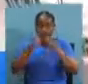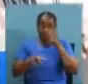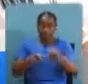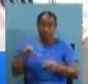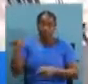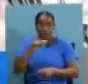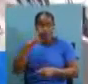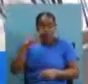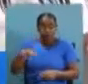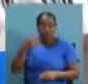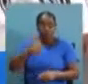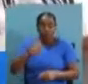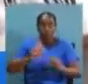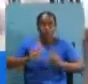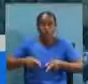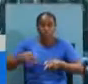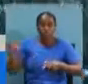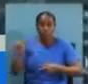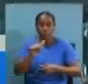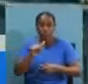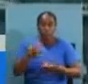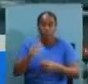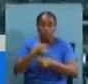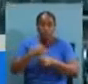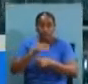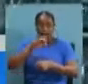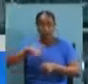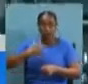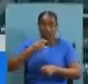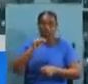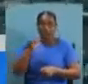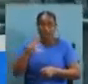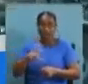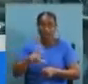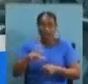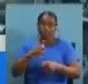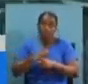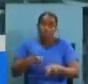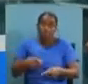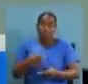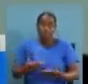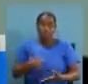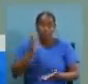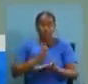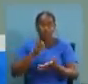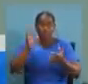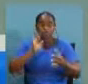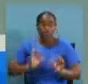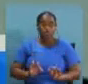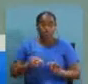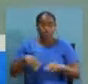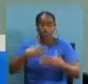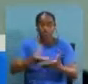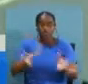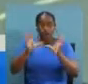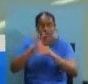com bons olhos a retoma dos voos domésticos pela Cabo Verde Airlines, porque dessa forma é possível fornecer mais opções aos